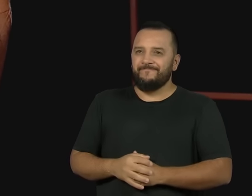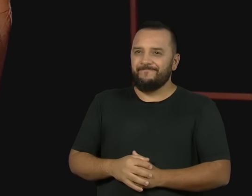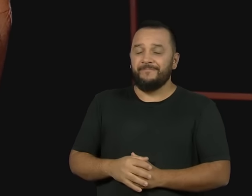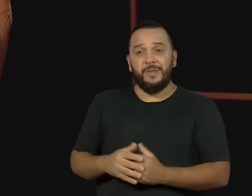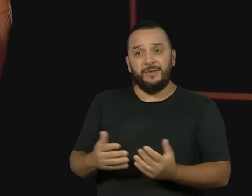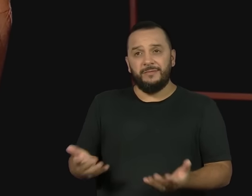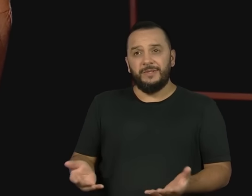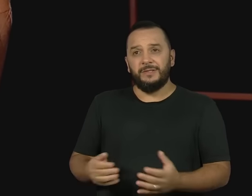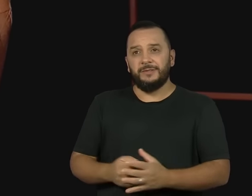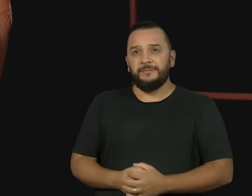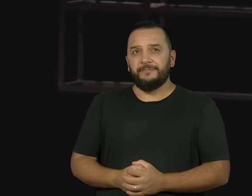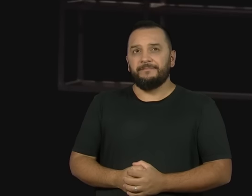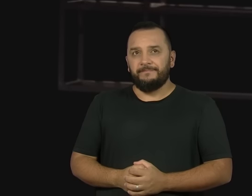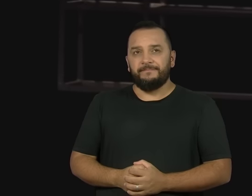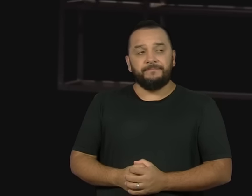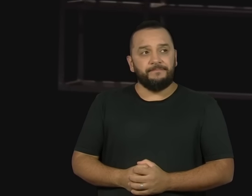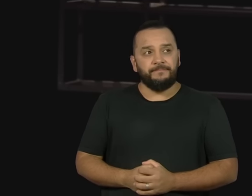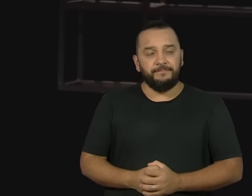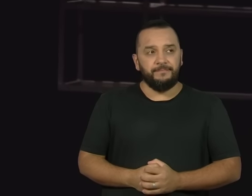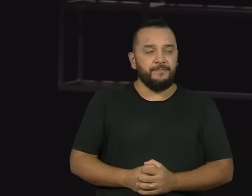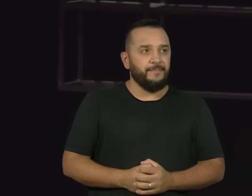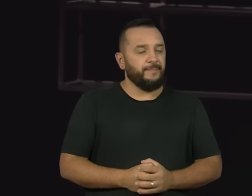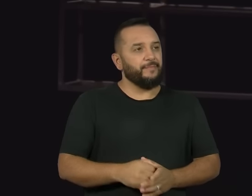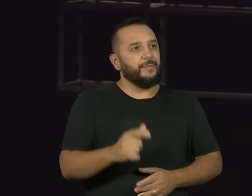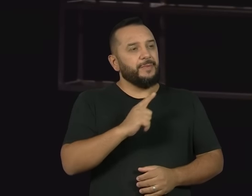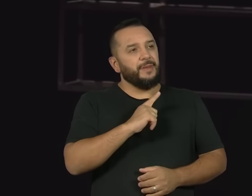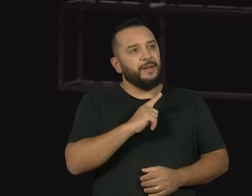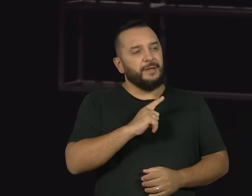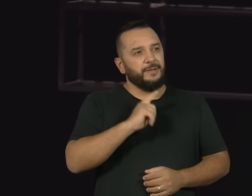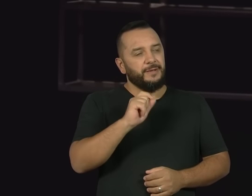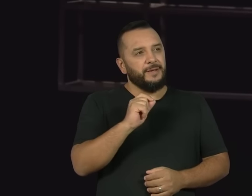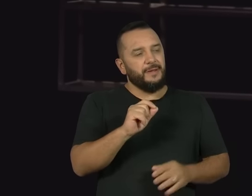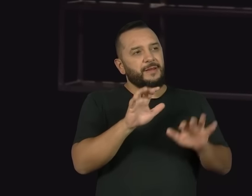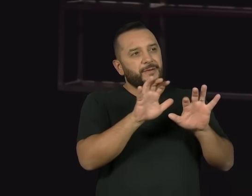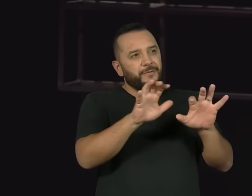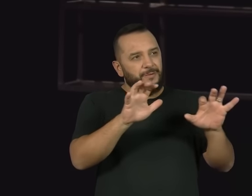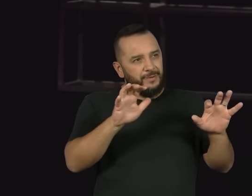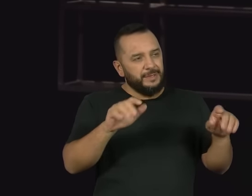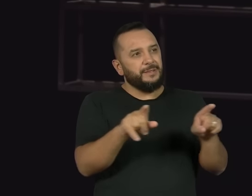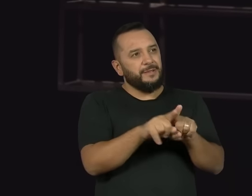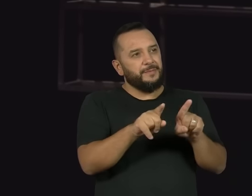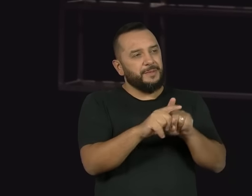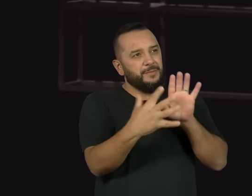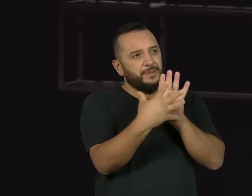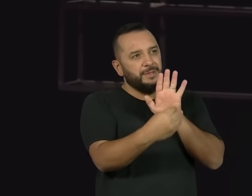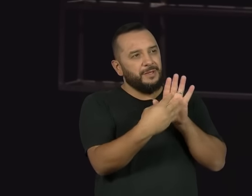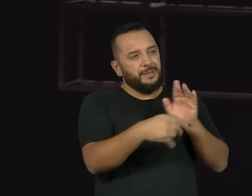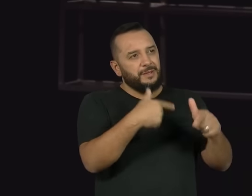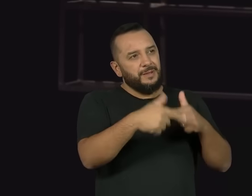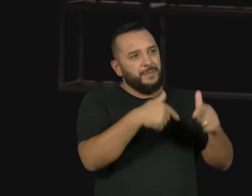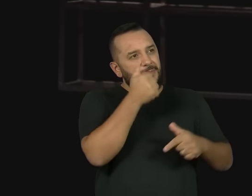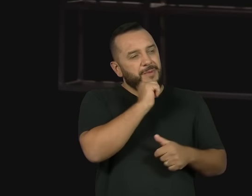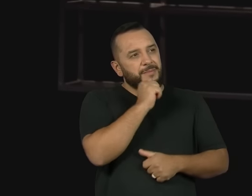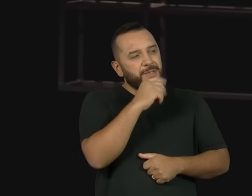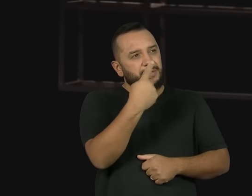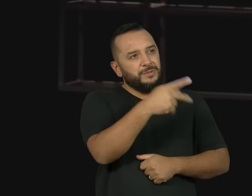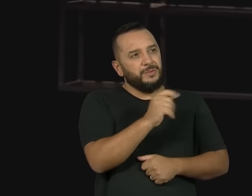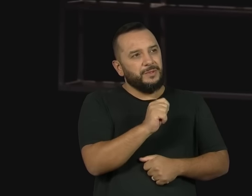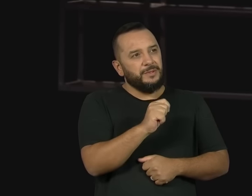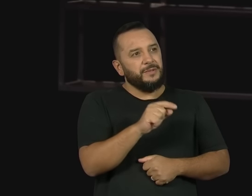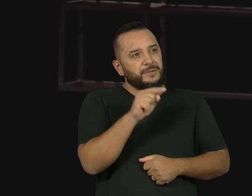Enfim. Bom, a partir das influências, né, e dos exemplos de trabalho da sua mãe, você se tornou ao longo